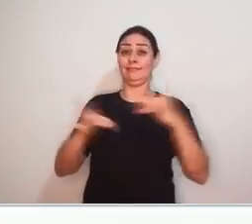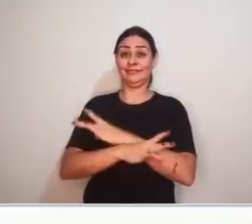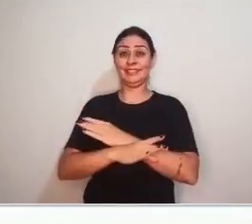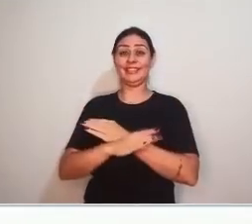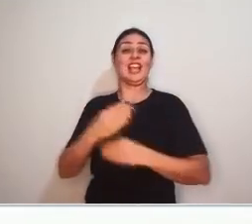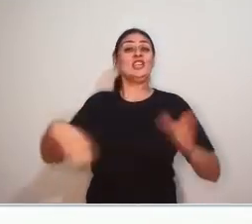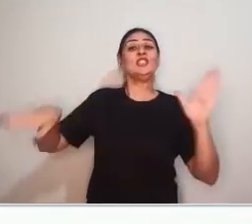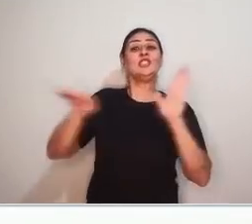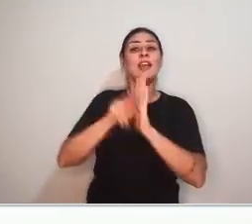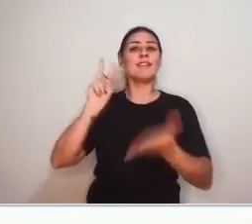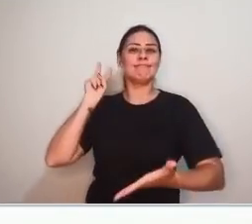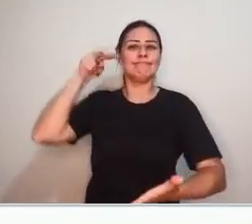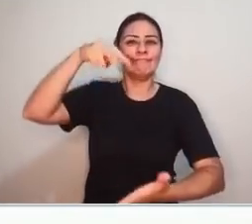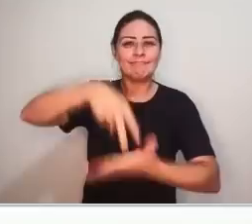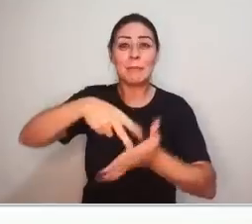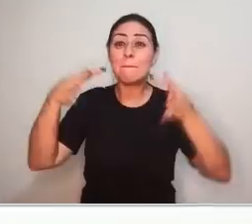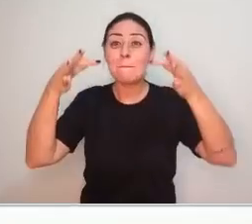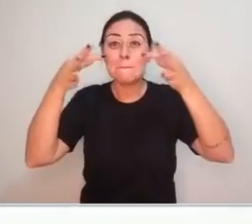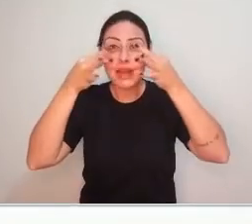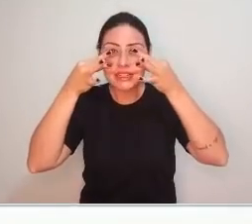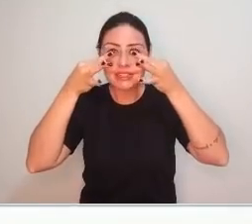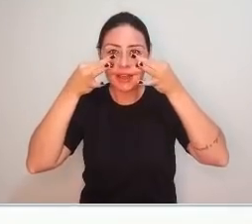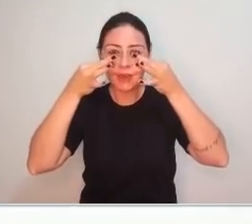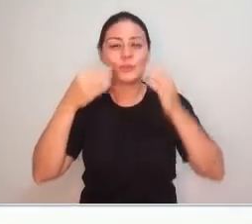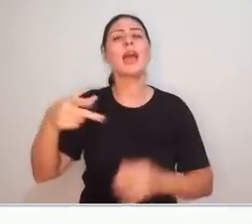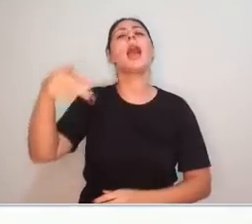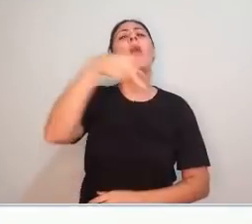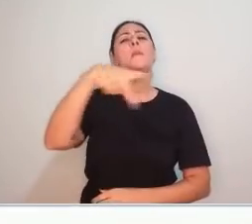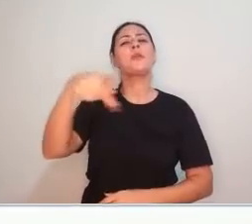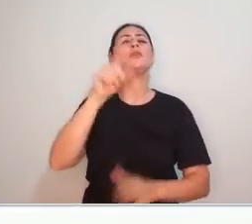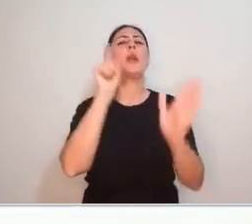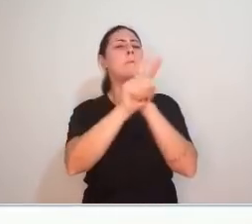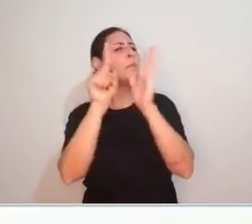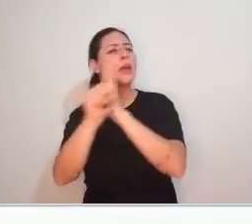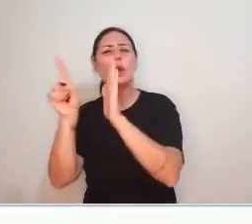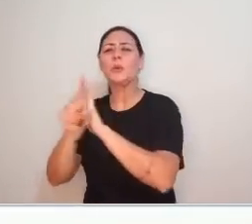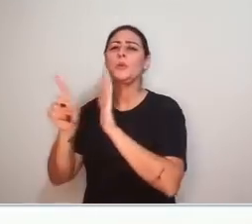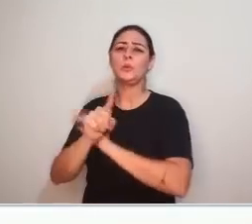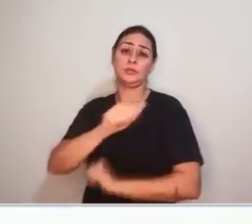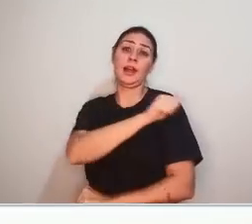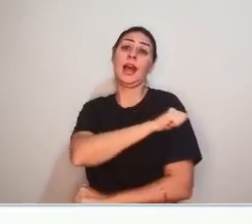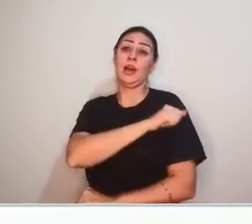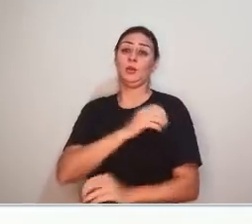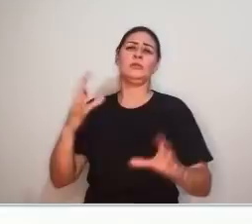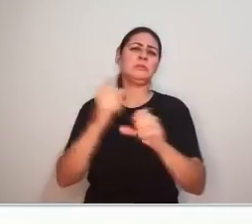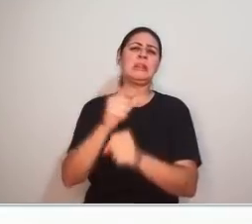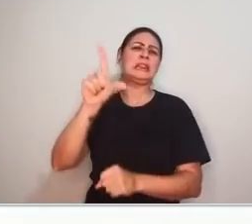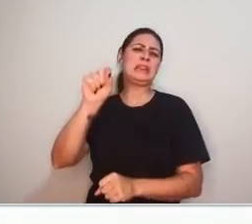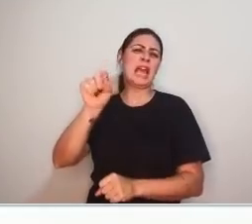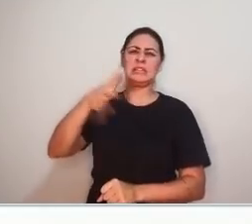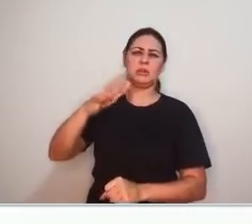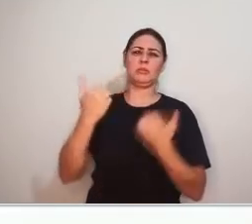tá? E aí chega no momento presencial, lá para encontrar, aí a professora pergunta, né, para os